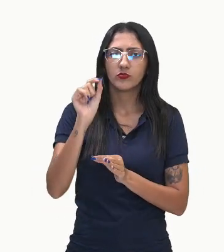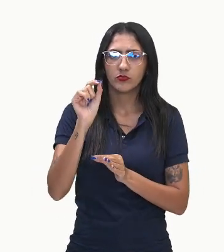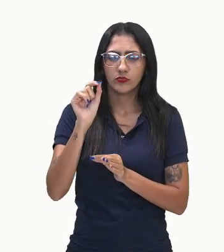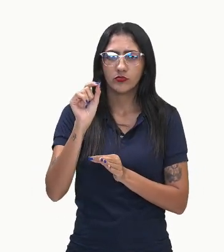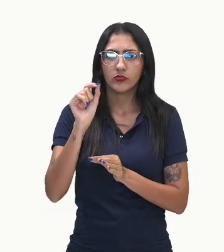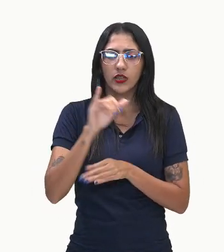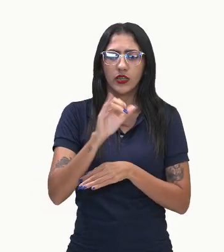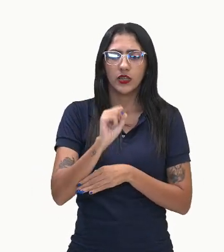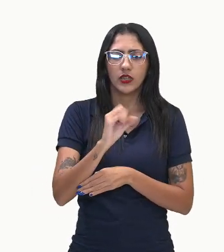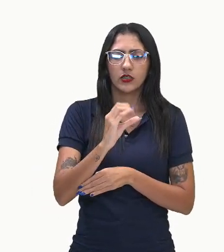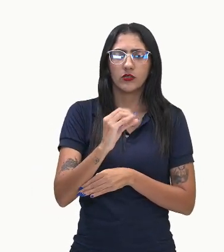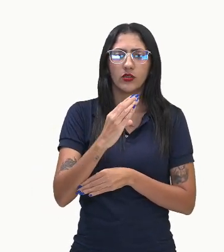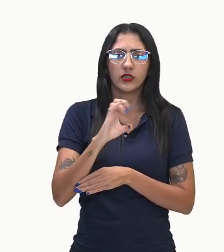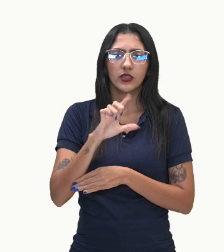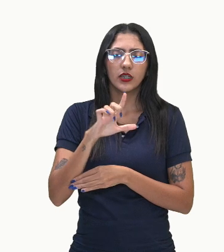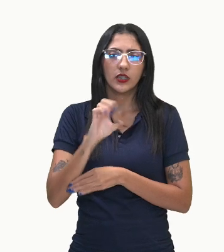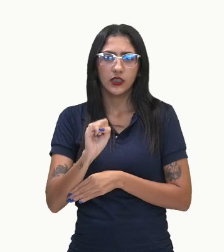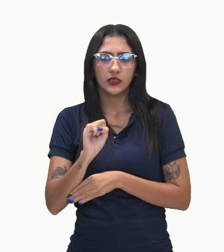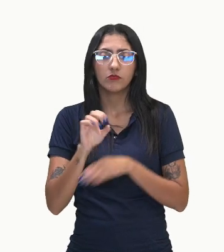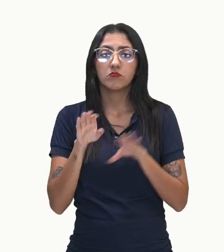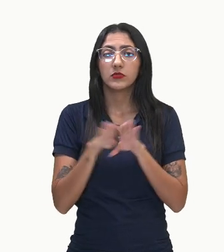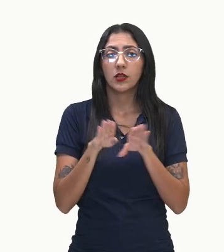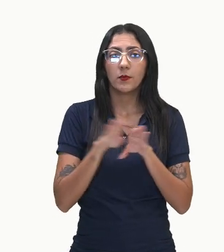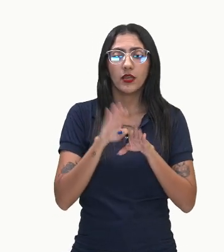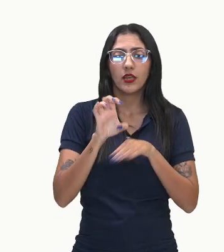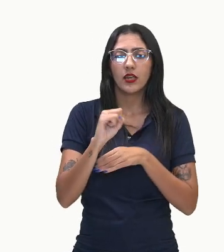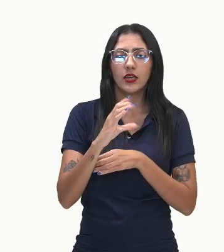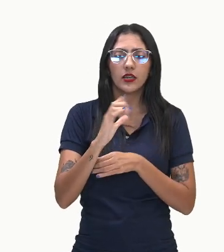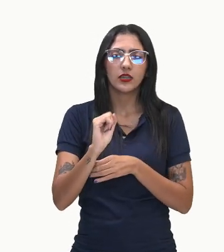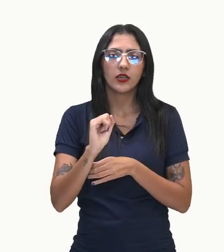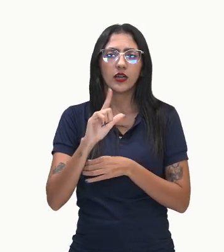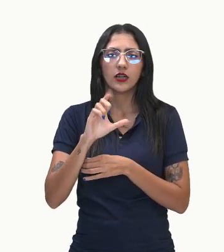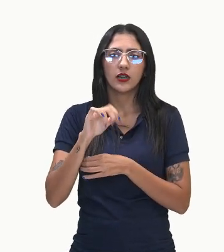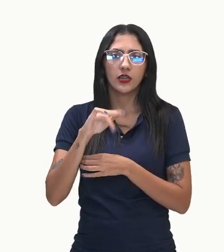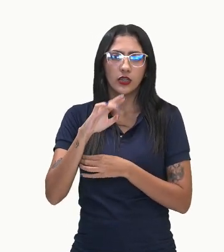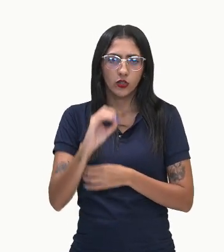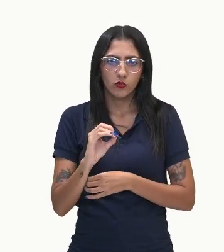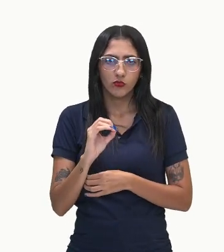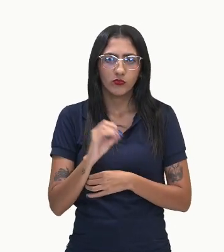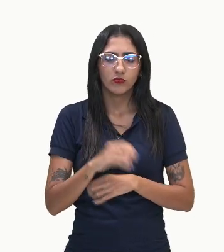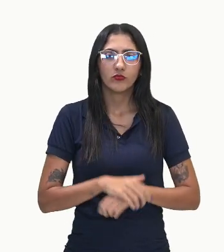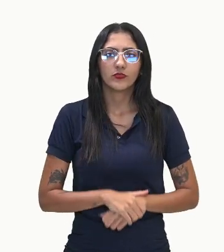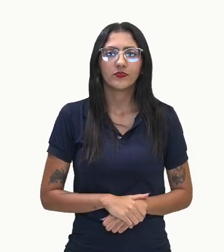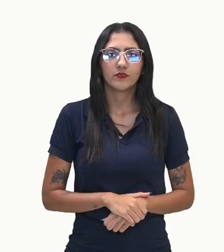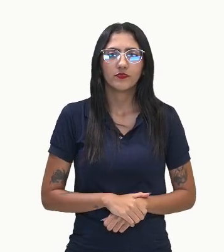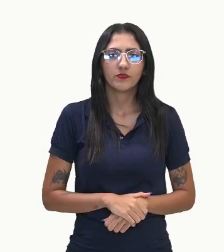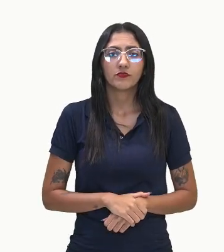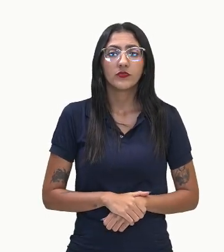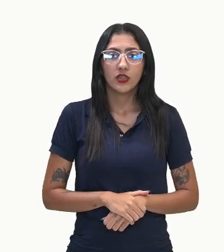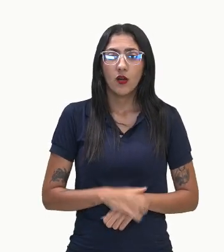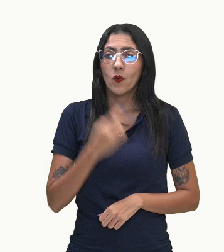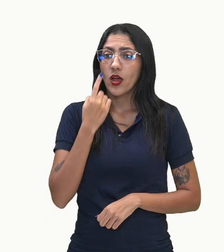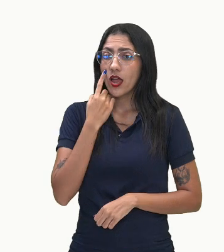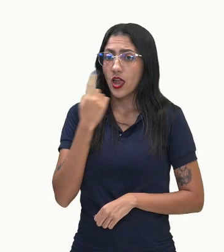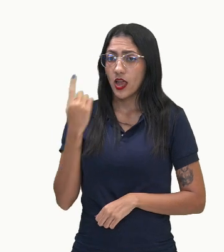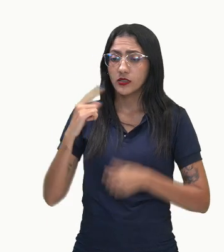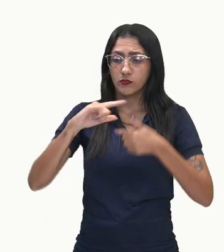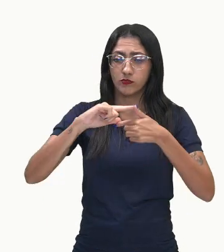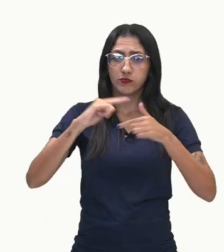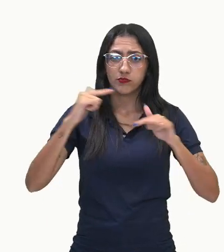tem os escalenos. Beleza? Então, o trapézio também é um